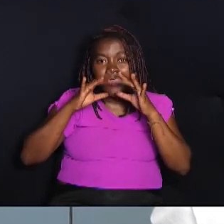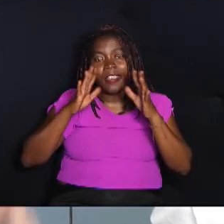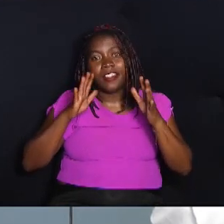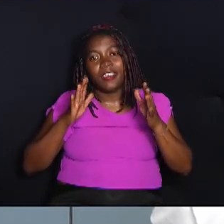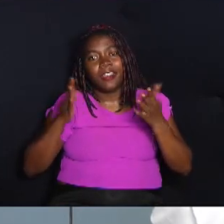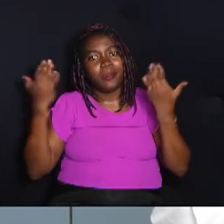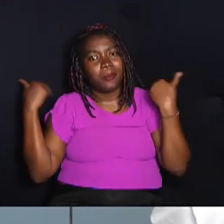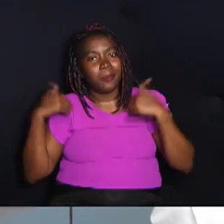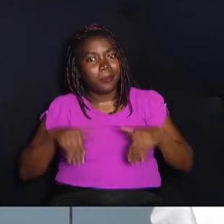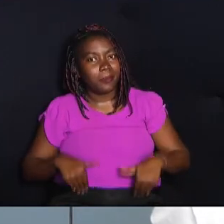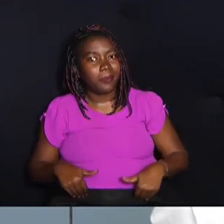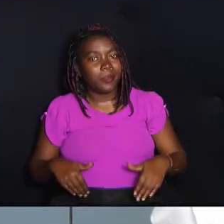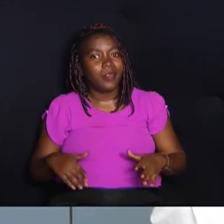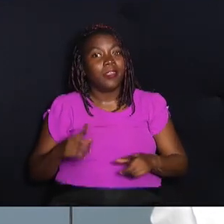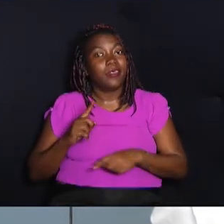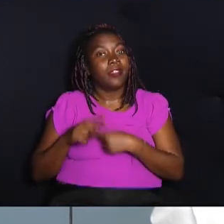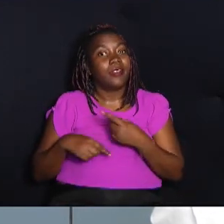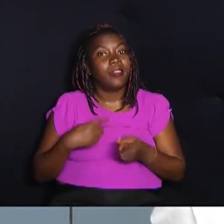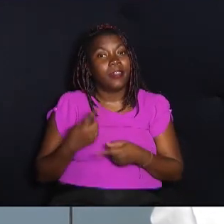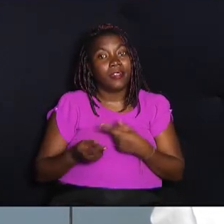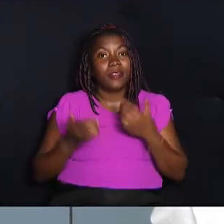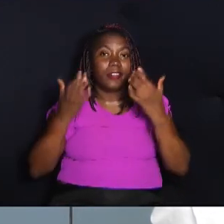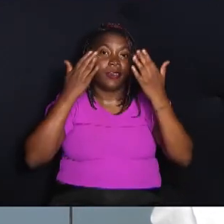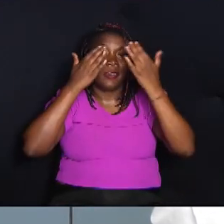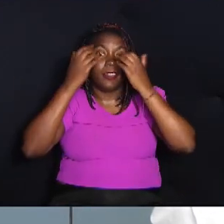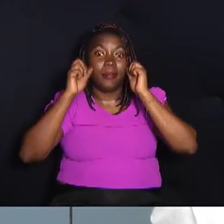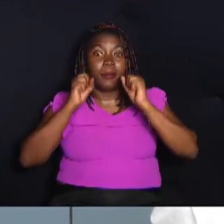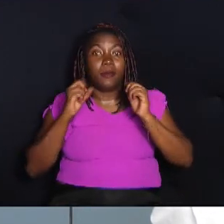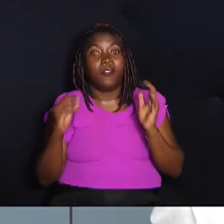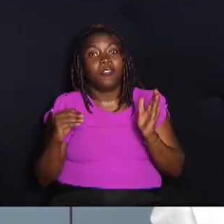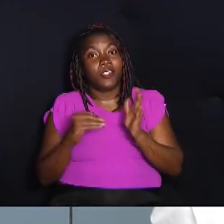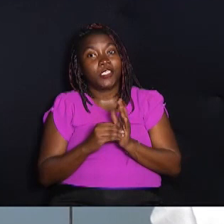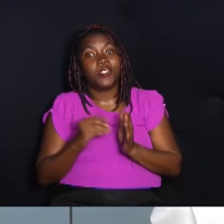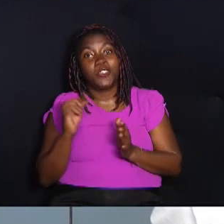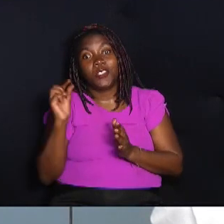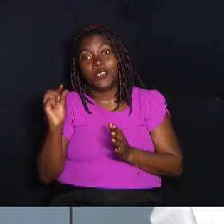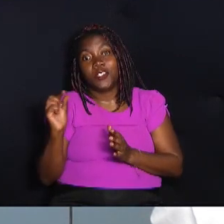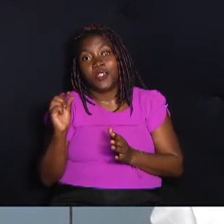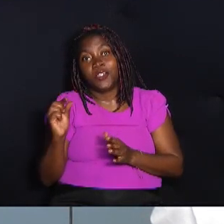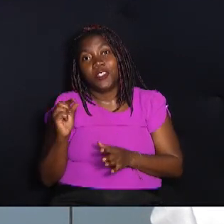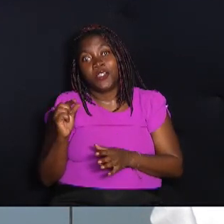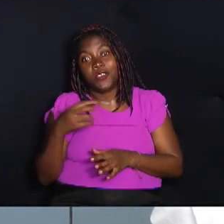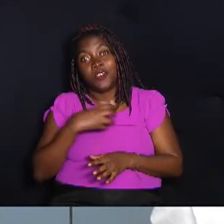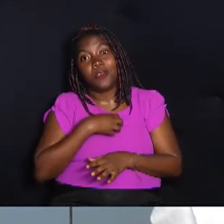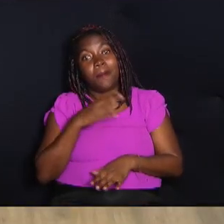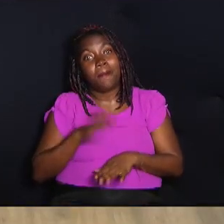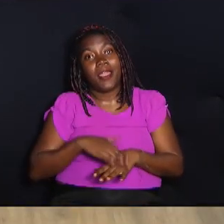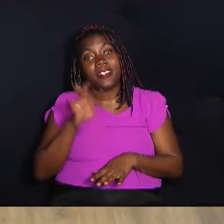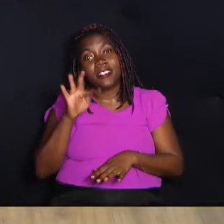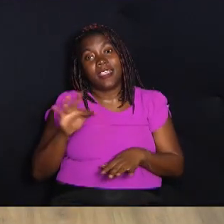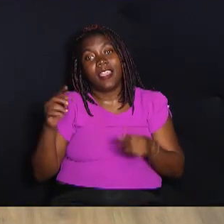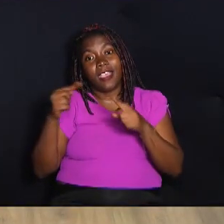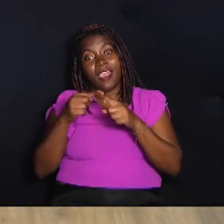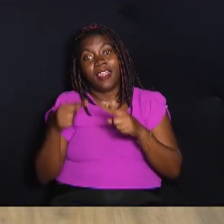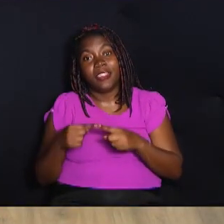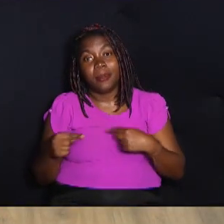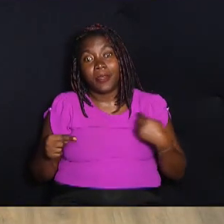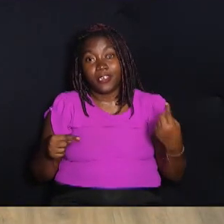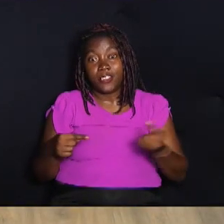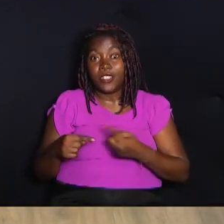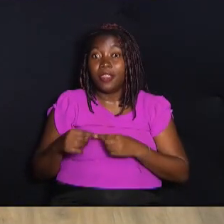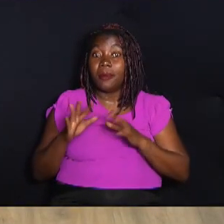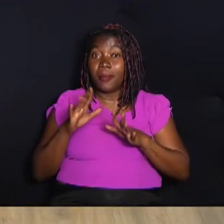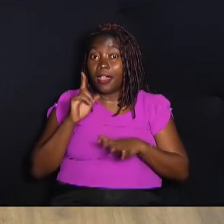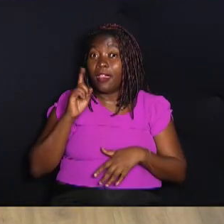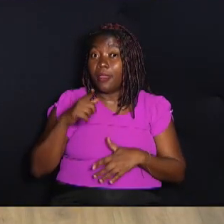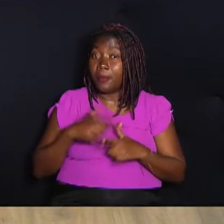enfim. Depois a Lucimária pode colocar um pouquinho de forma mais acadêmica para a gente. Mas é um problema, né,